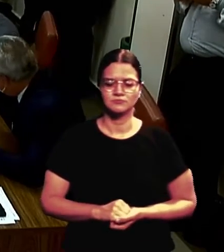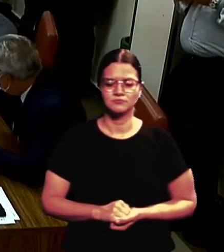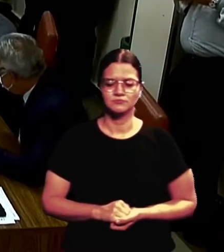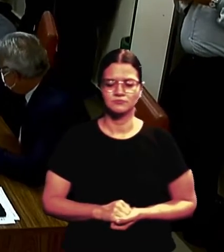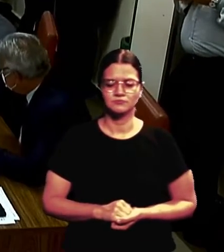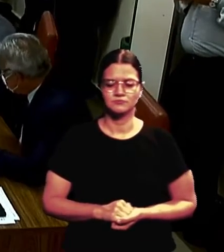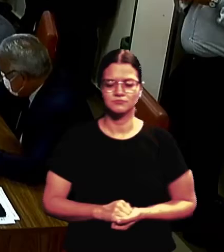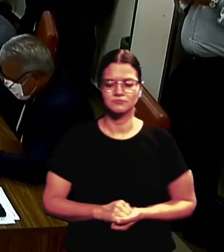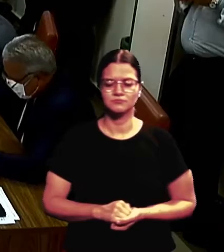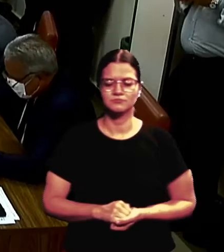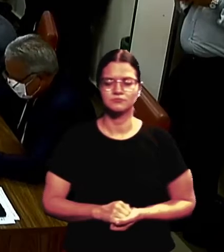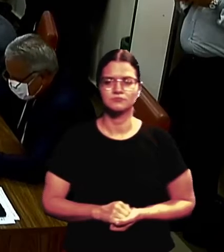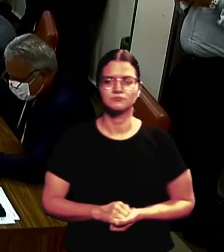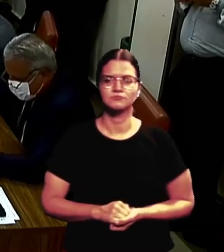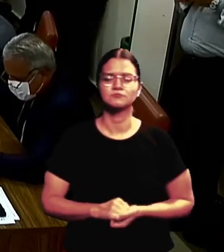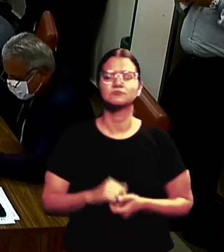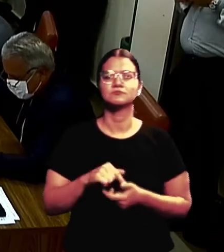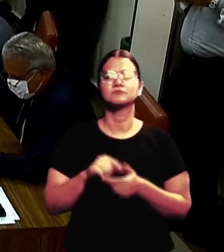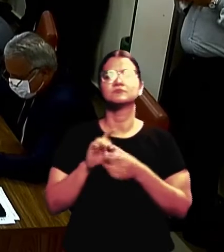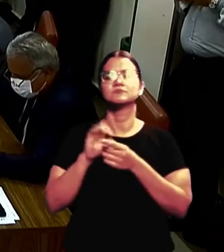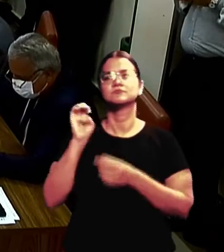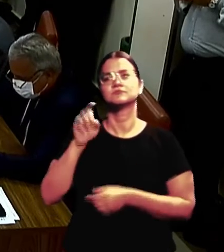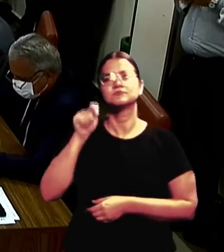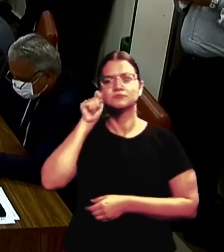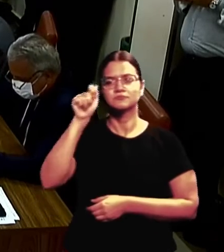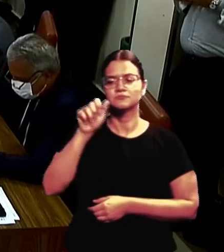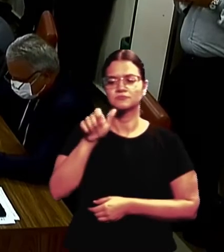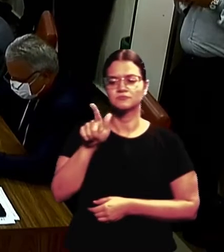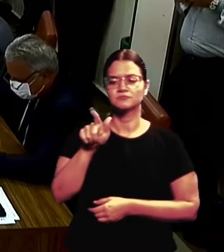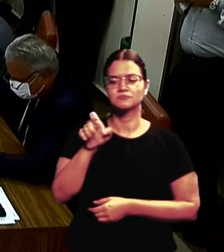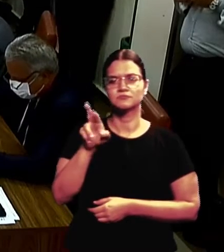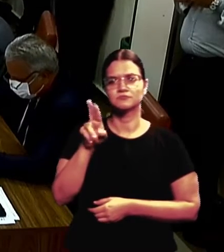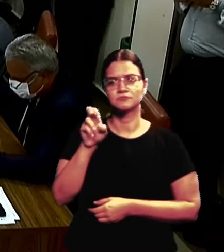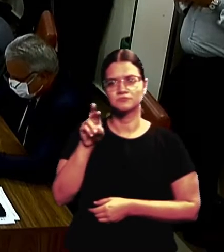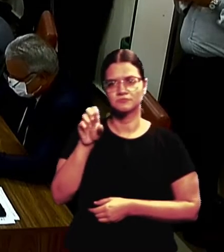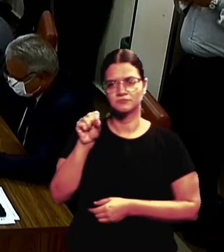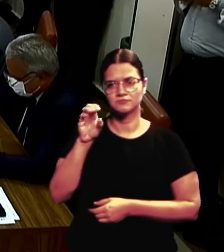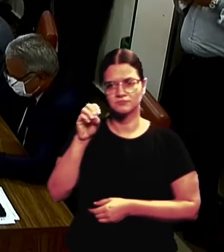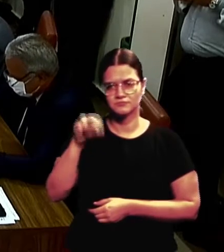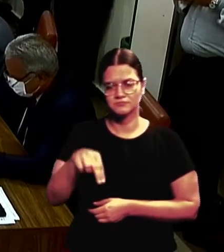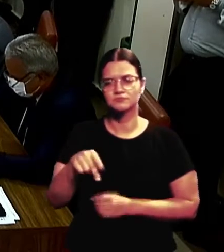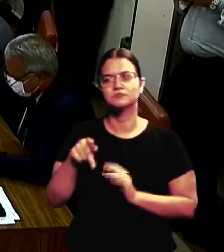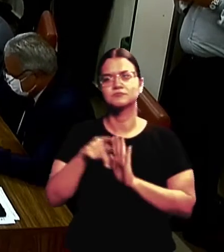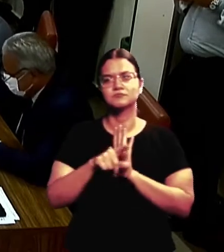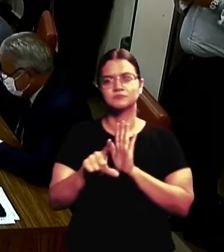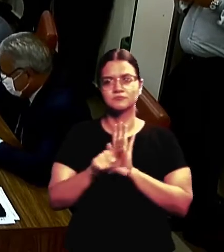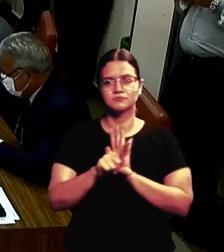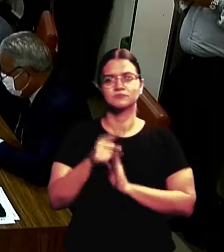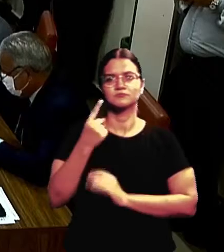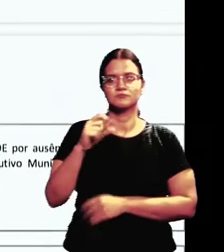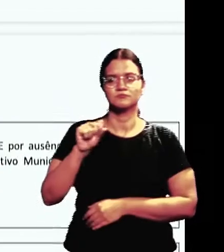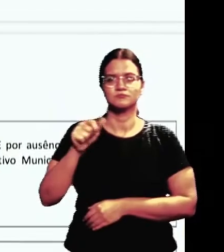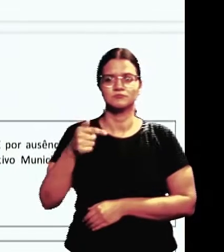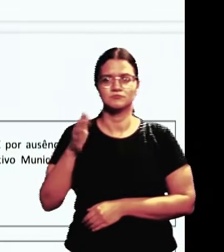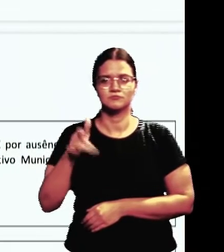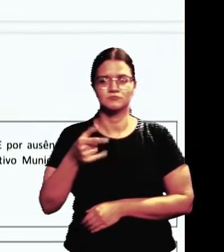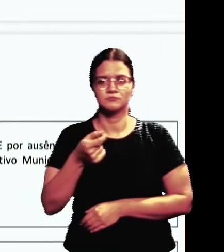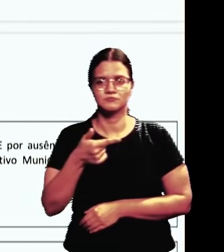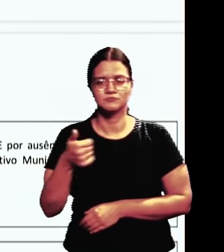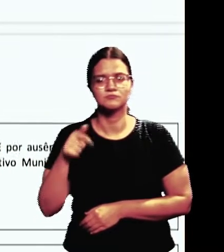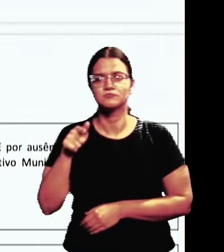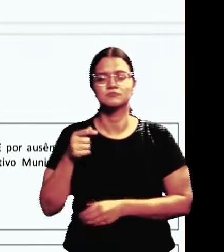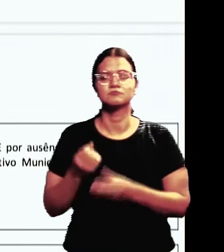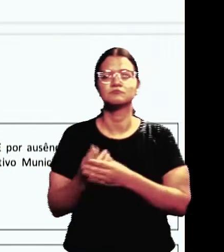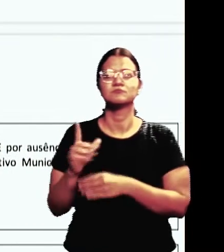Pode continuar. Obrigado, vereador. Autoria do vereador Jefferson Abel, PL de número 187/21, institui